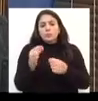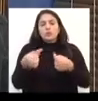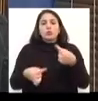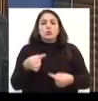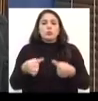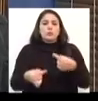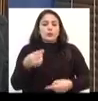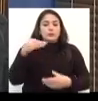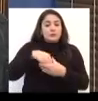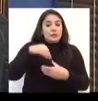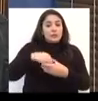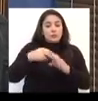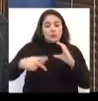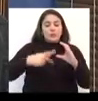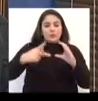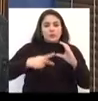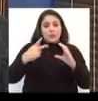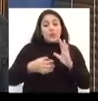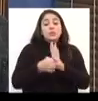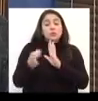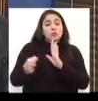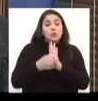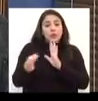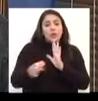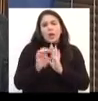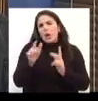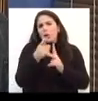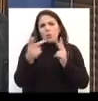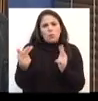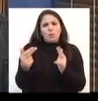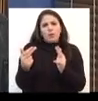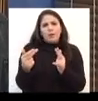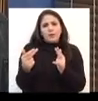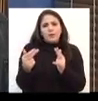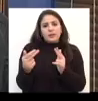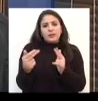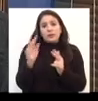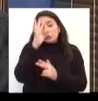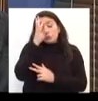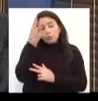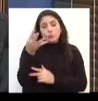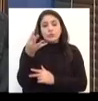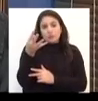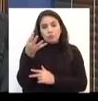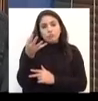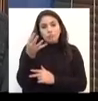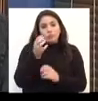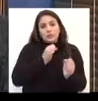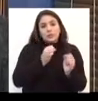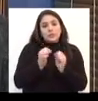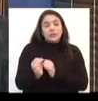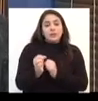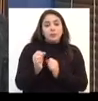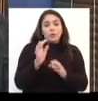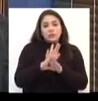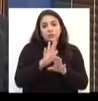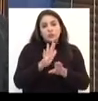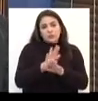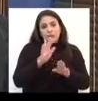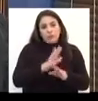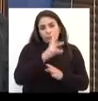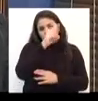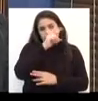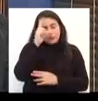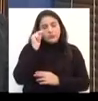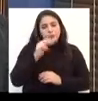podemos sim fazer uma discussão dentro da Câmara de Vereadores e sugerir alguma solução que satisfaça o